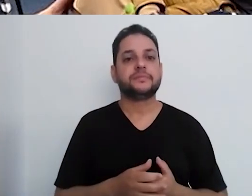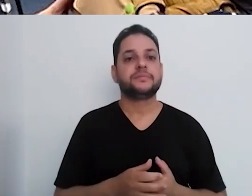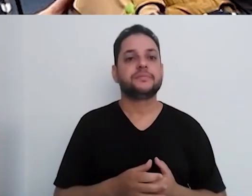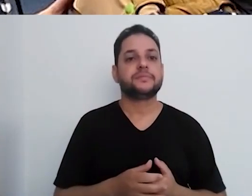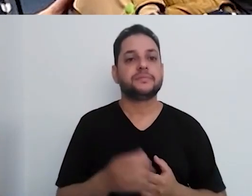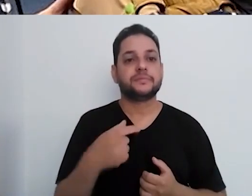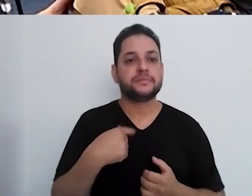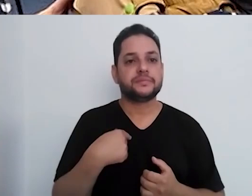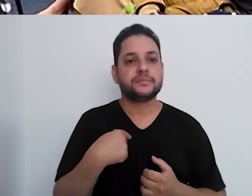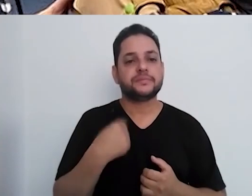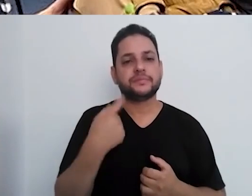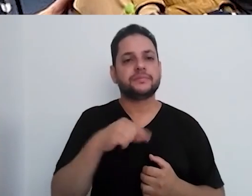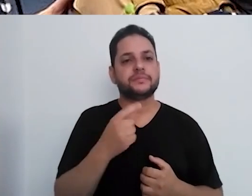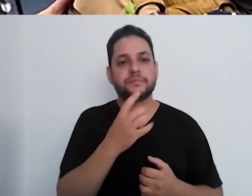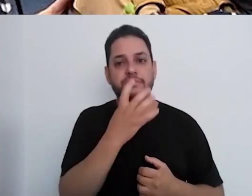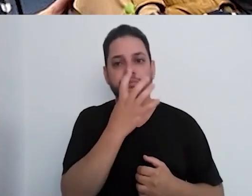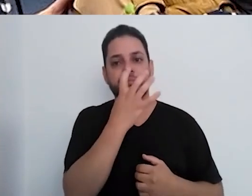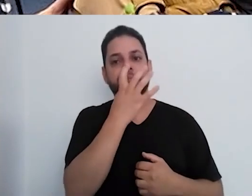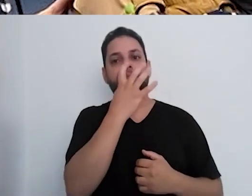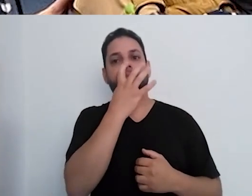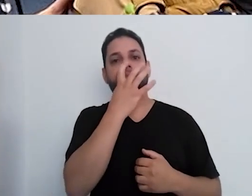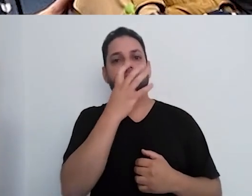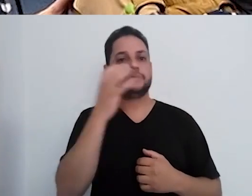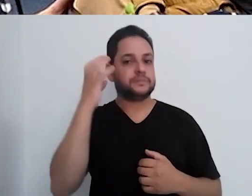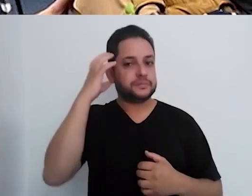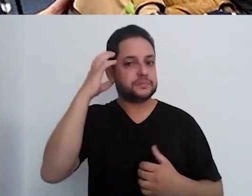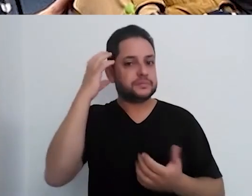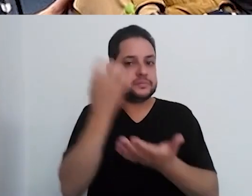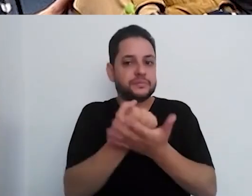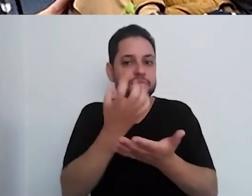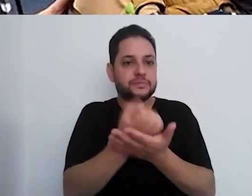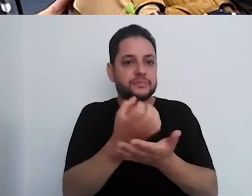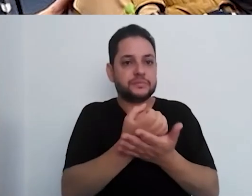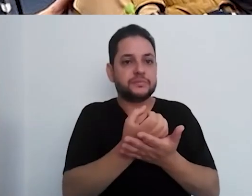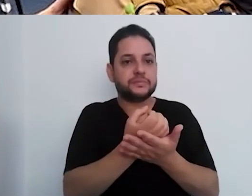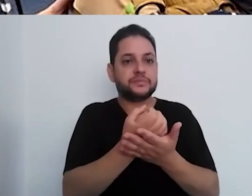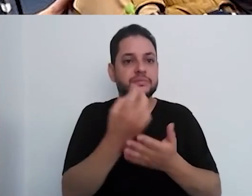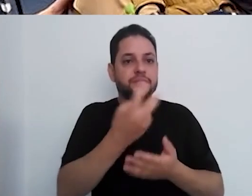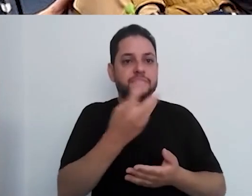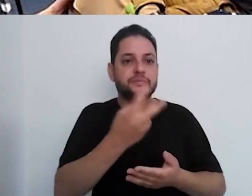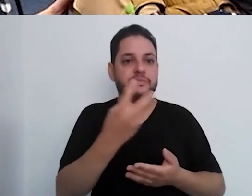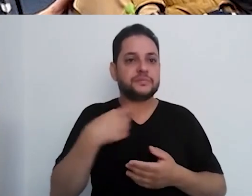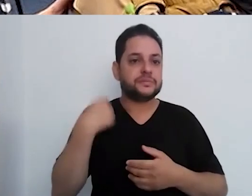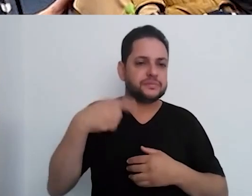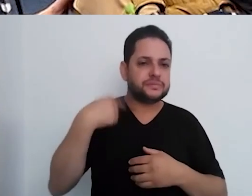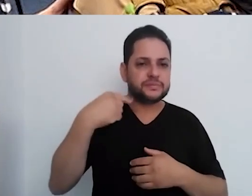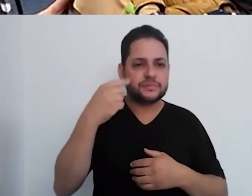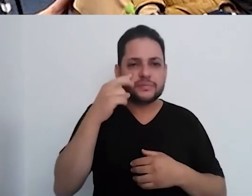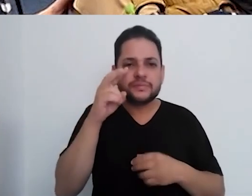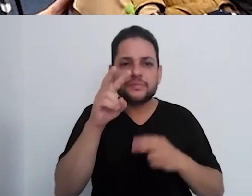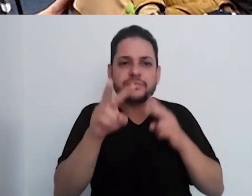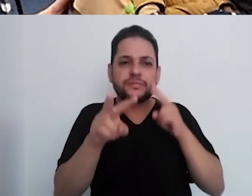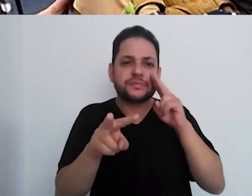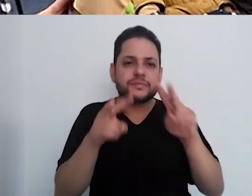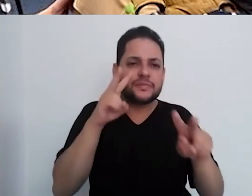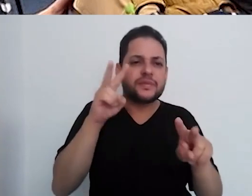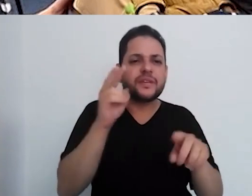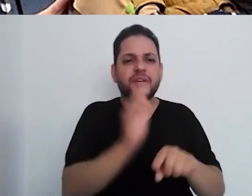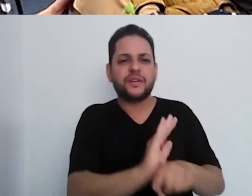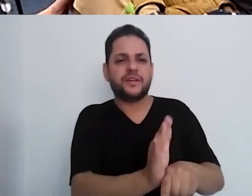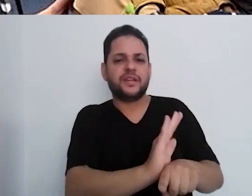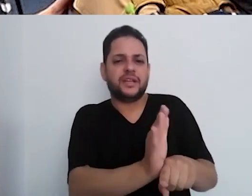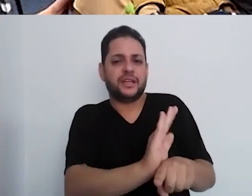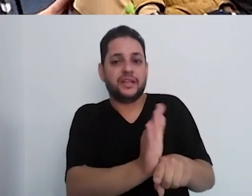mais me impressionei, né, nos dois podcasts é que justamente por a gente ser do direito, quando a gente ouve filme, ouve